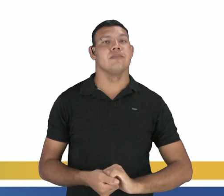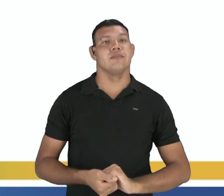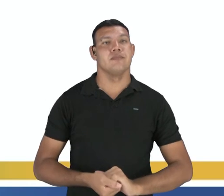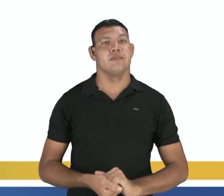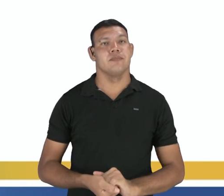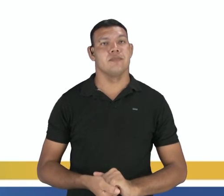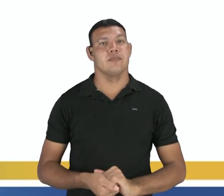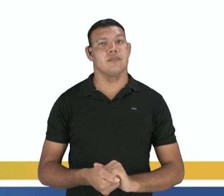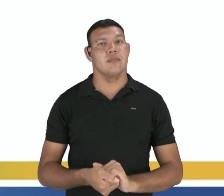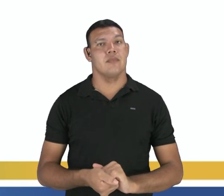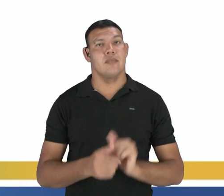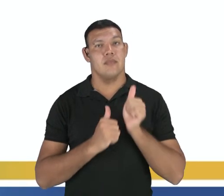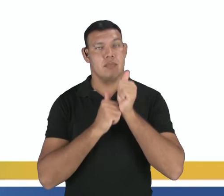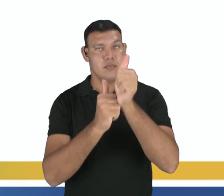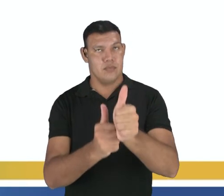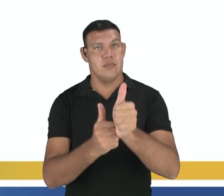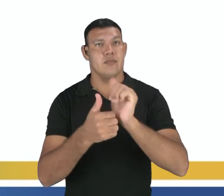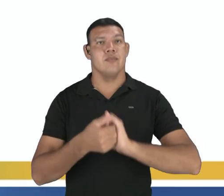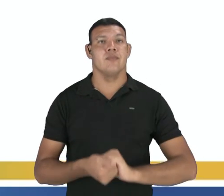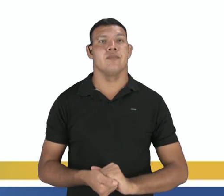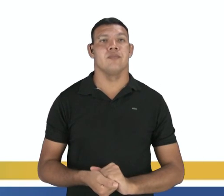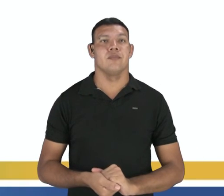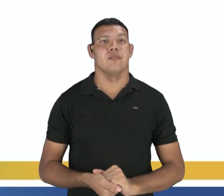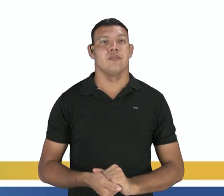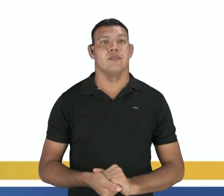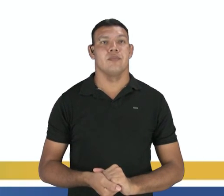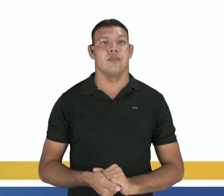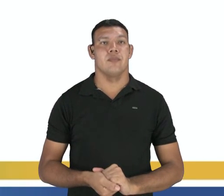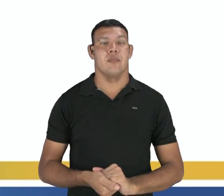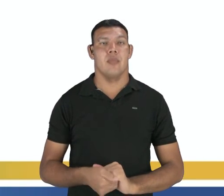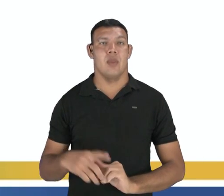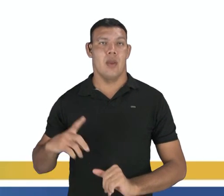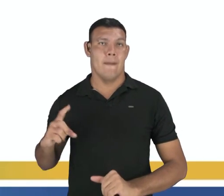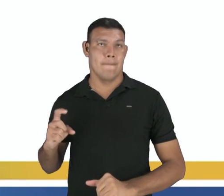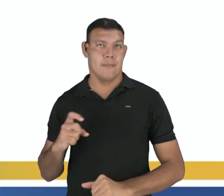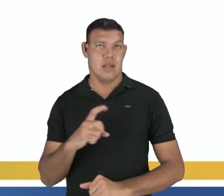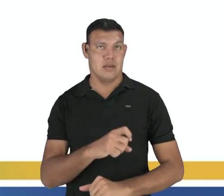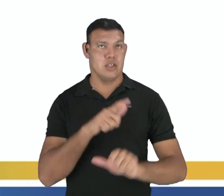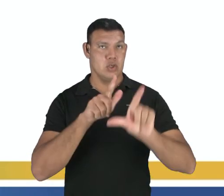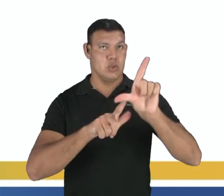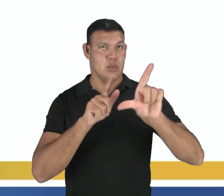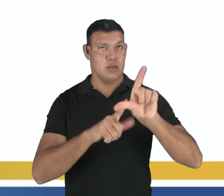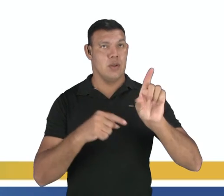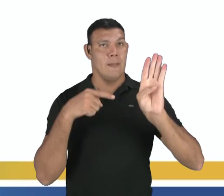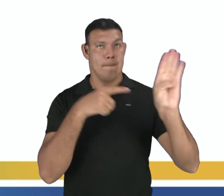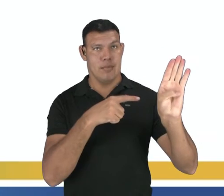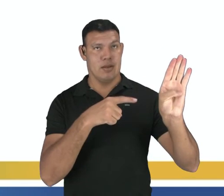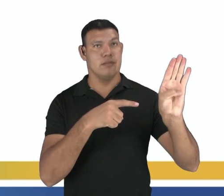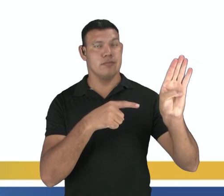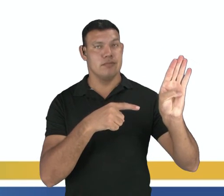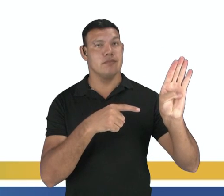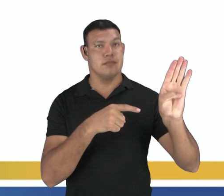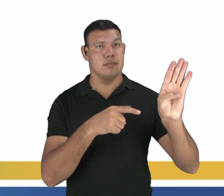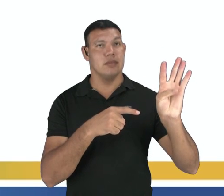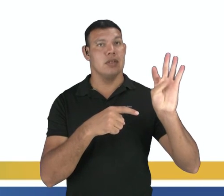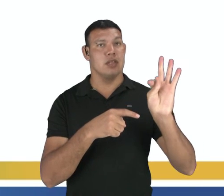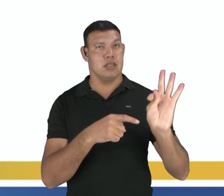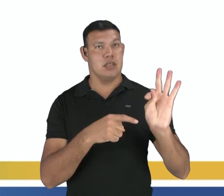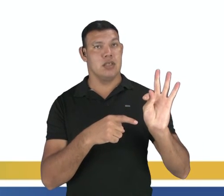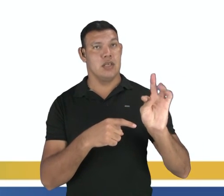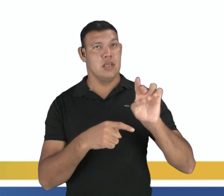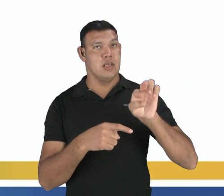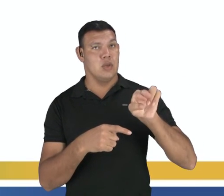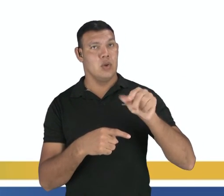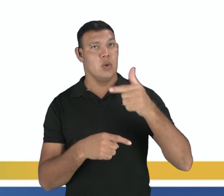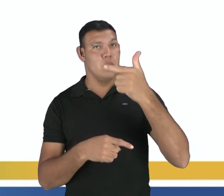comigo o material. Nós temos aí, por exemplo, a bactéria em relação ao tempo é igual a 2 elevado ao